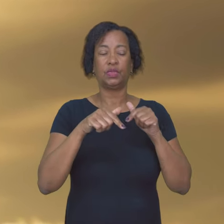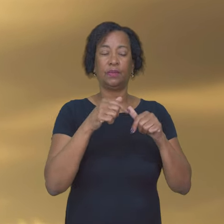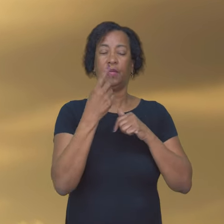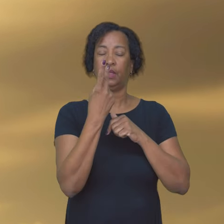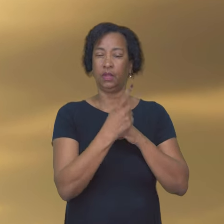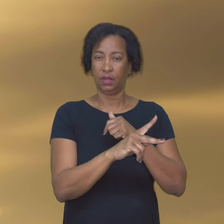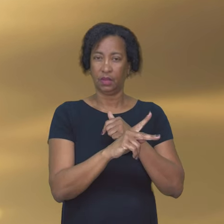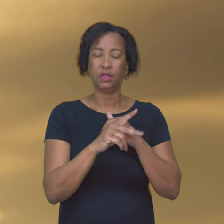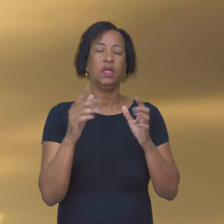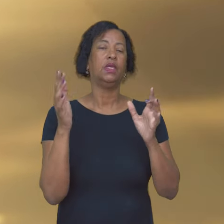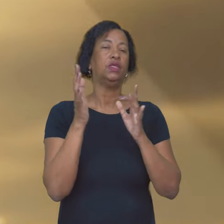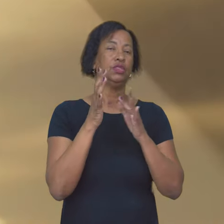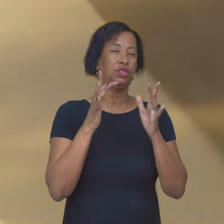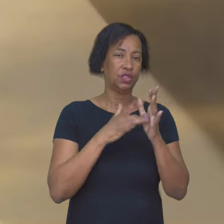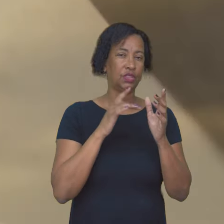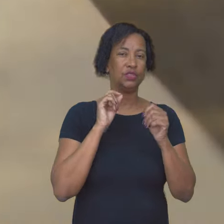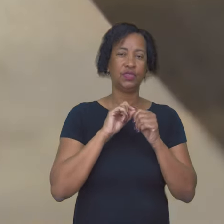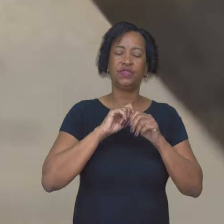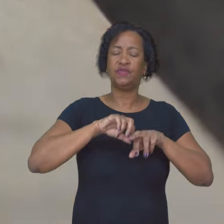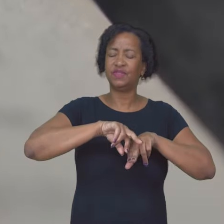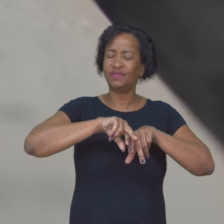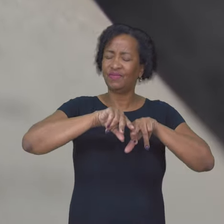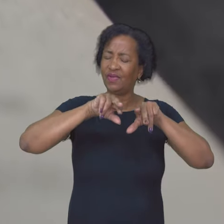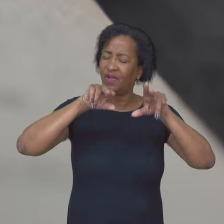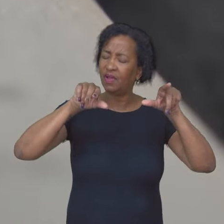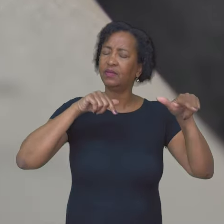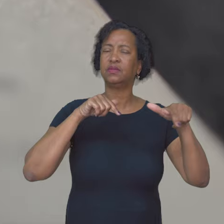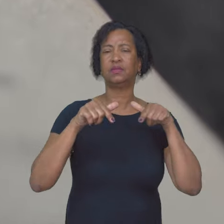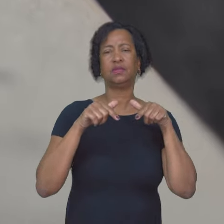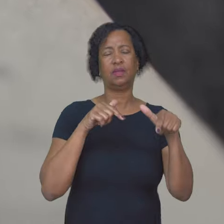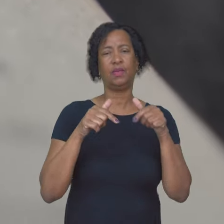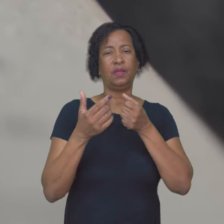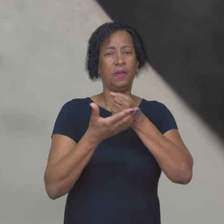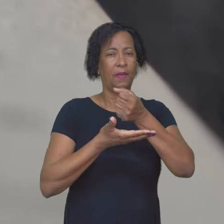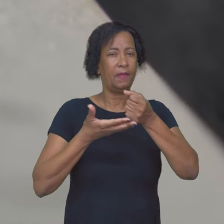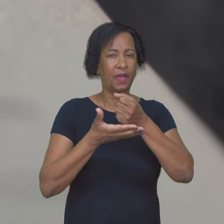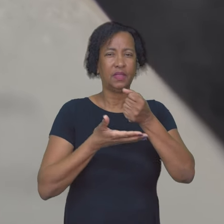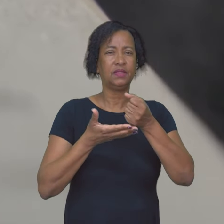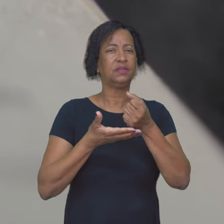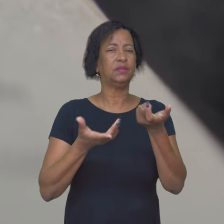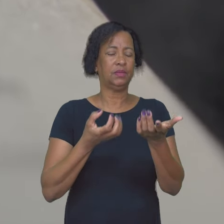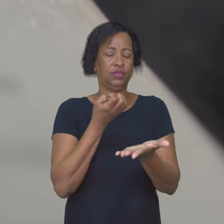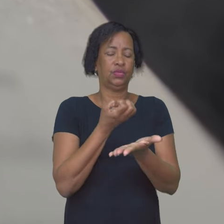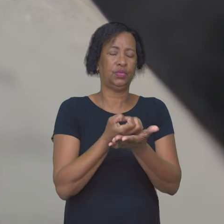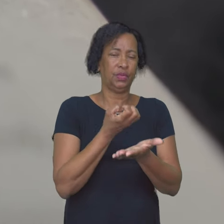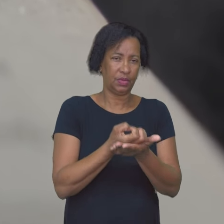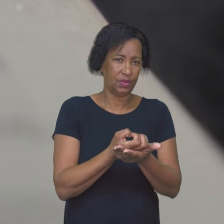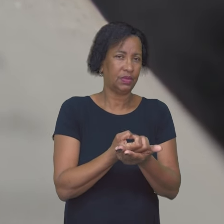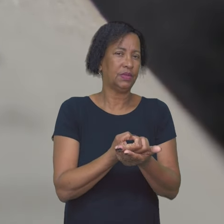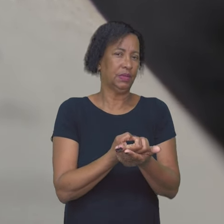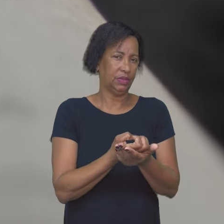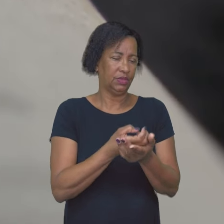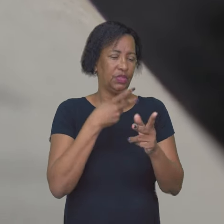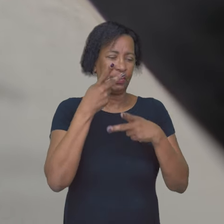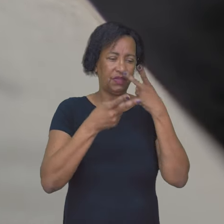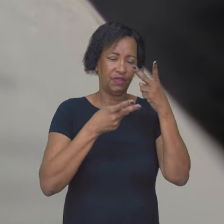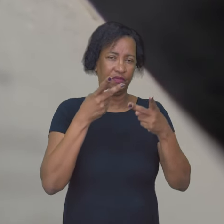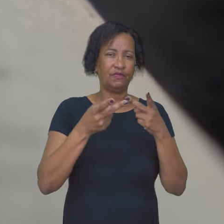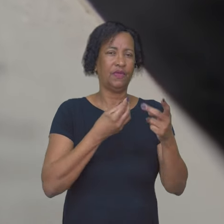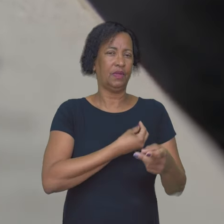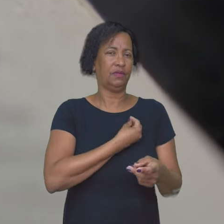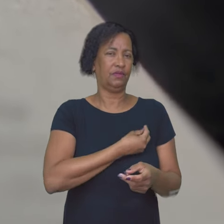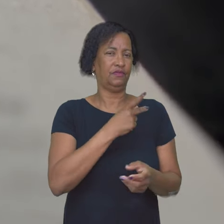Redenção Jesus fez muitas outras obras se nos basearmos no grande espaço dos Evangelhos dedicados à obra de Redenção de